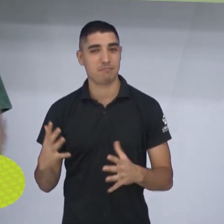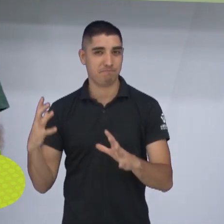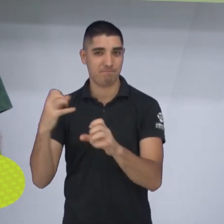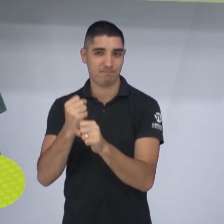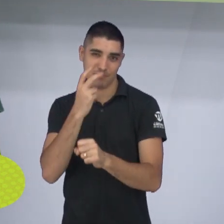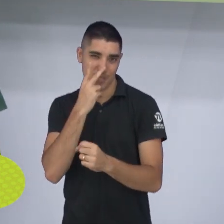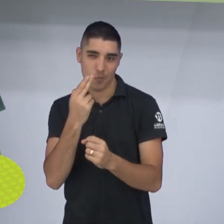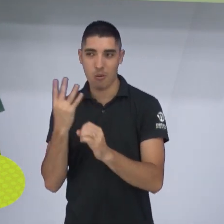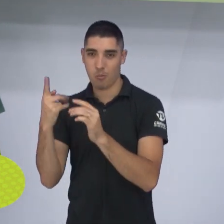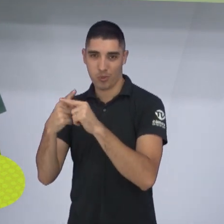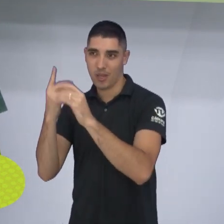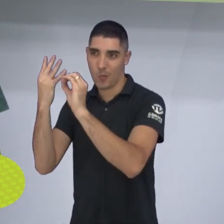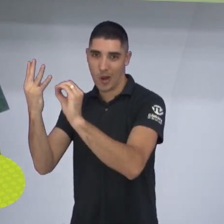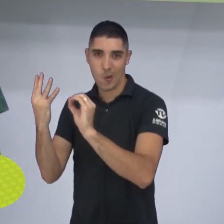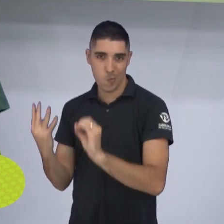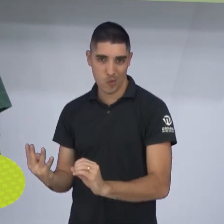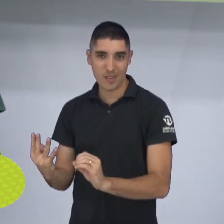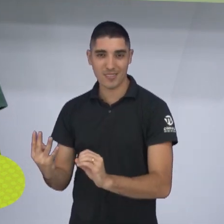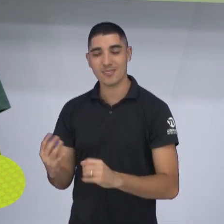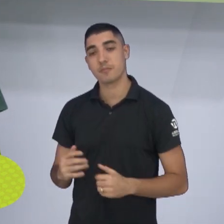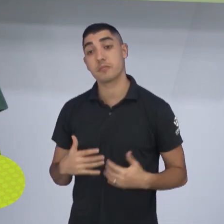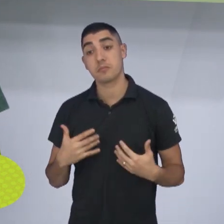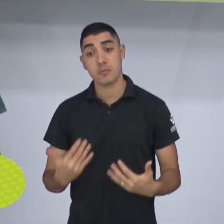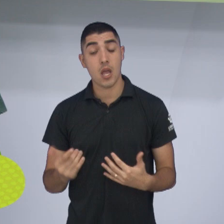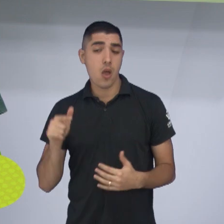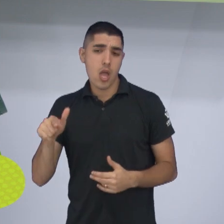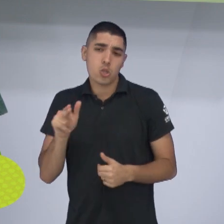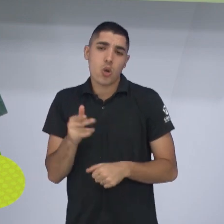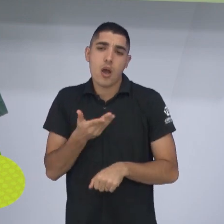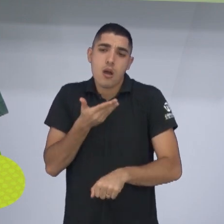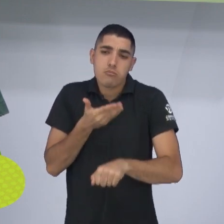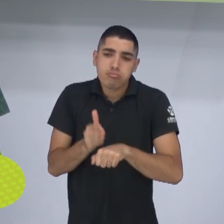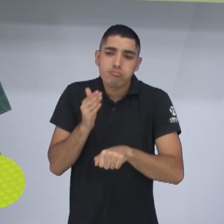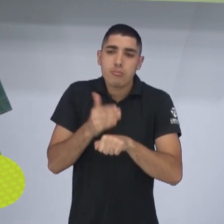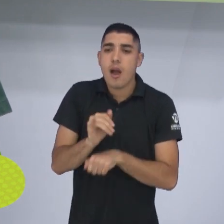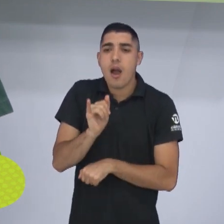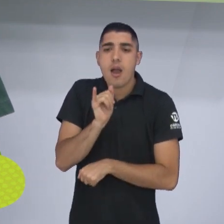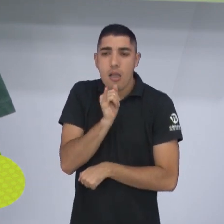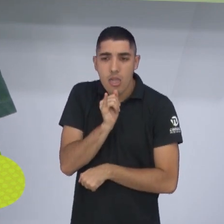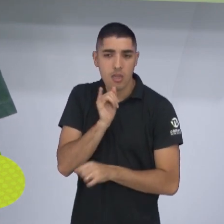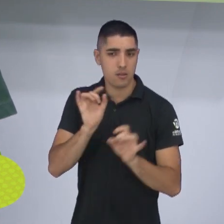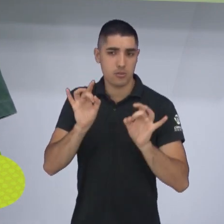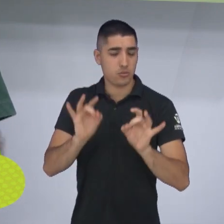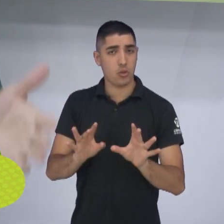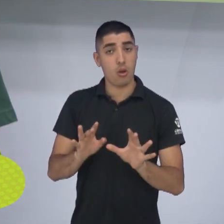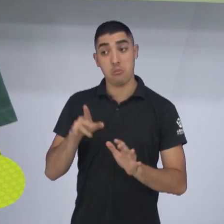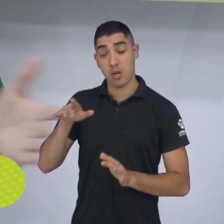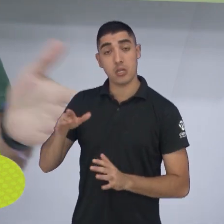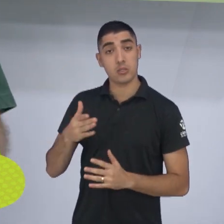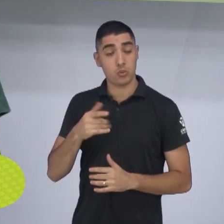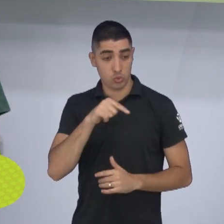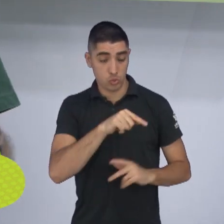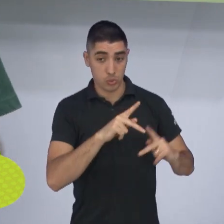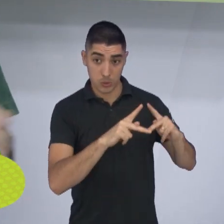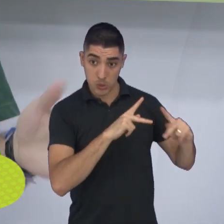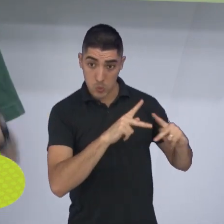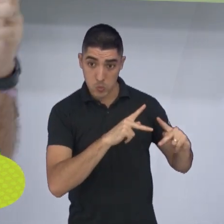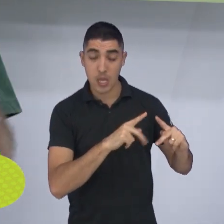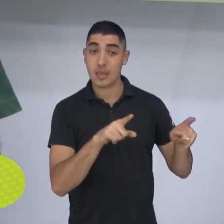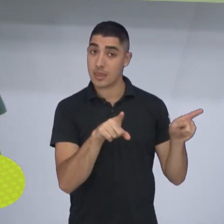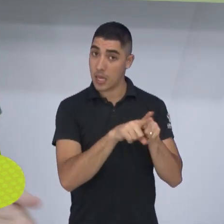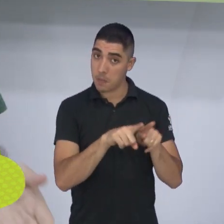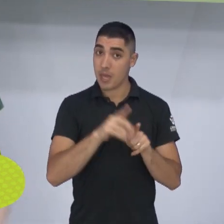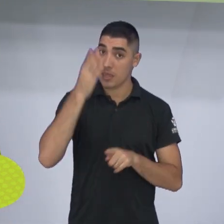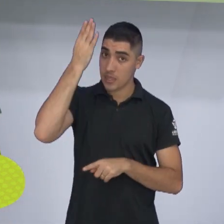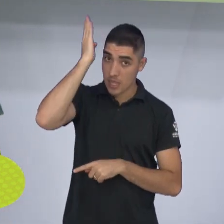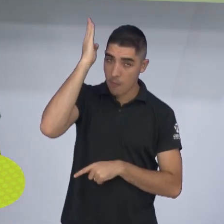é um torneio amistoso, né, então preparatório para a temporada, e o São José e o Taubaté treinaram,